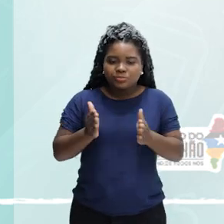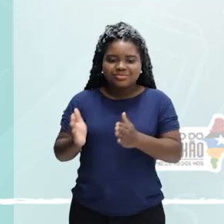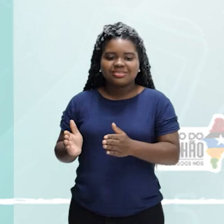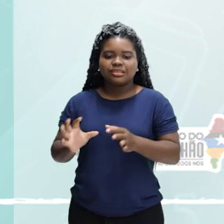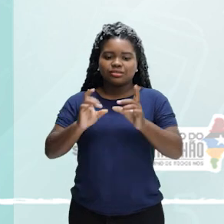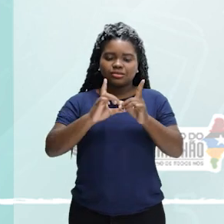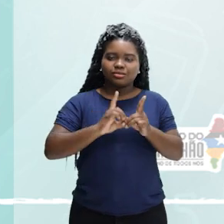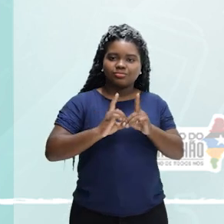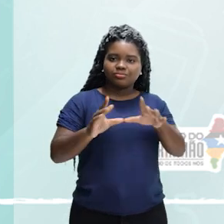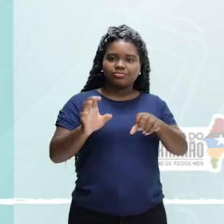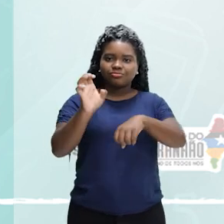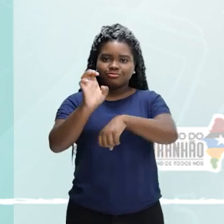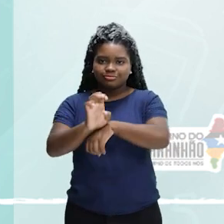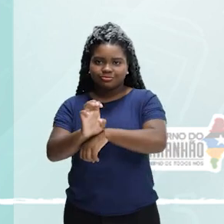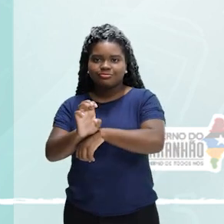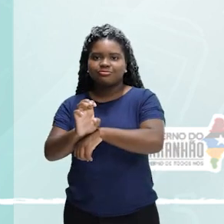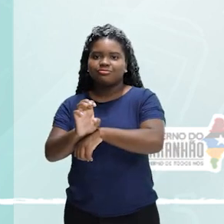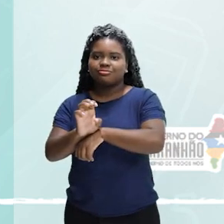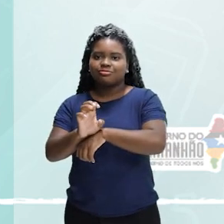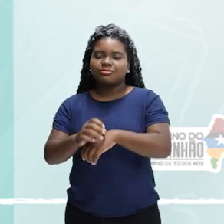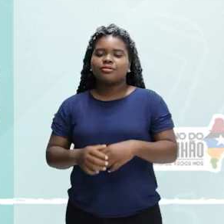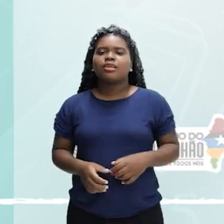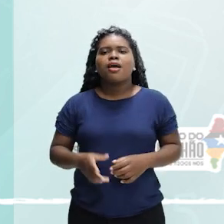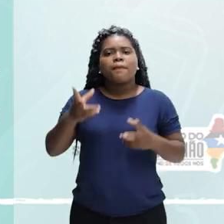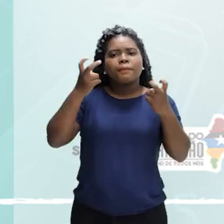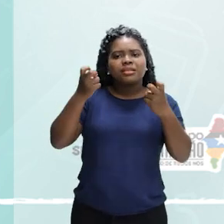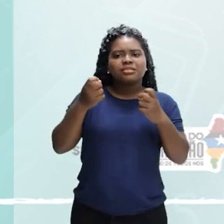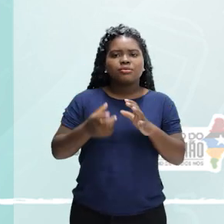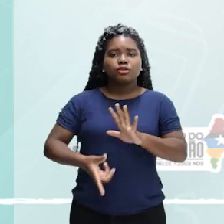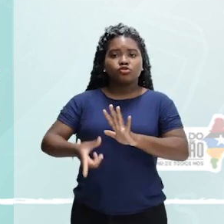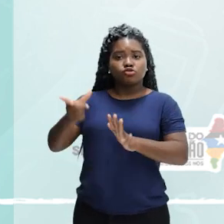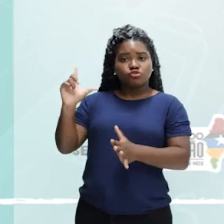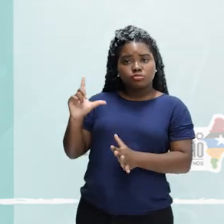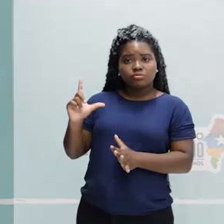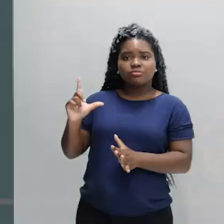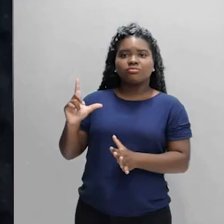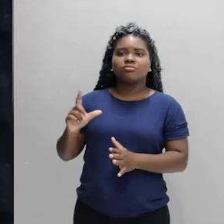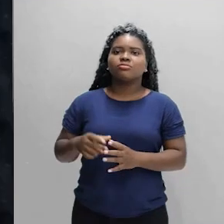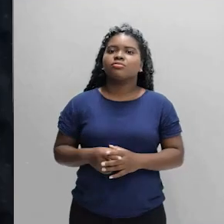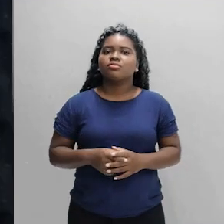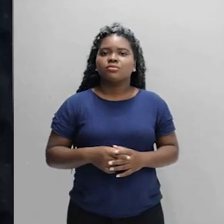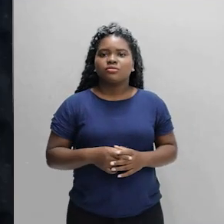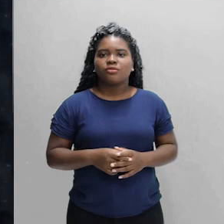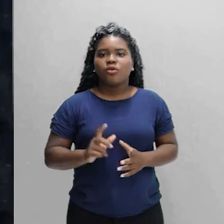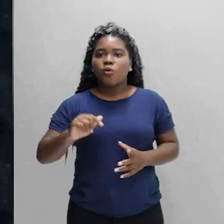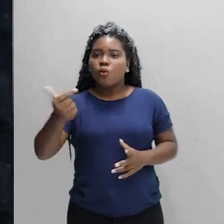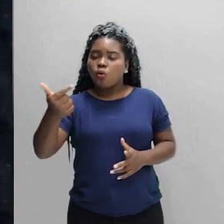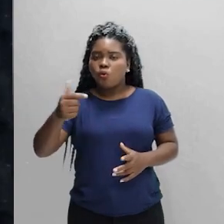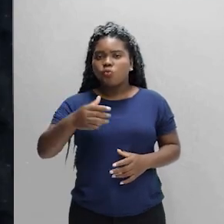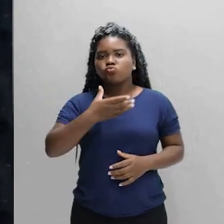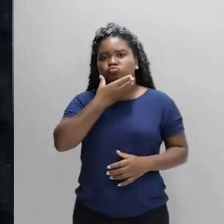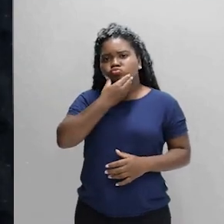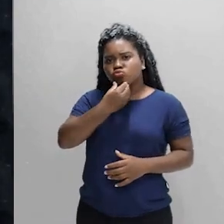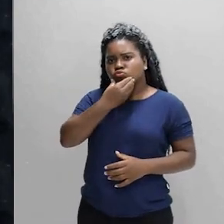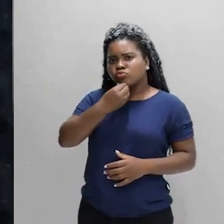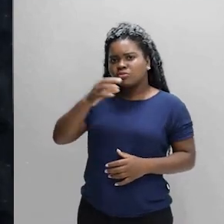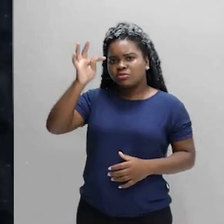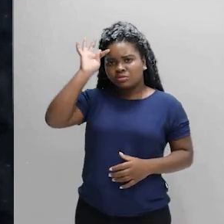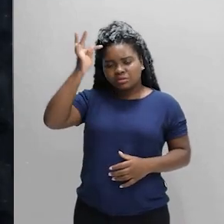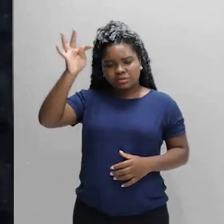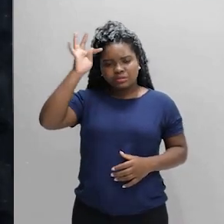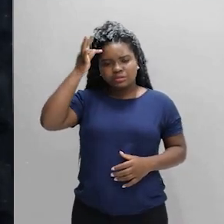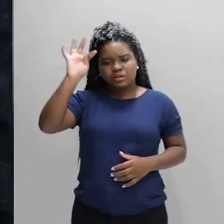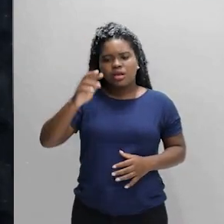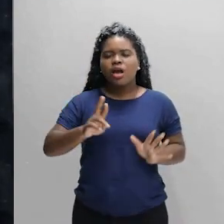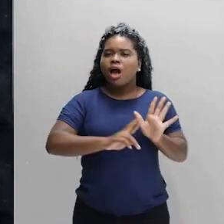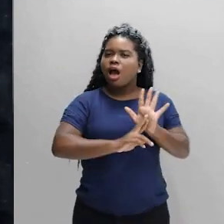Porque percebe lá que nos outros autores, nos liberais, eles consideram o voto, a representatividade, a